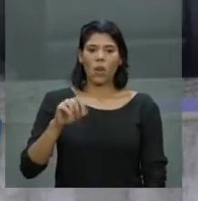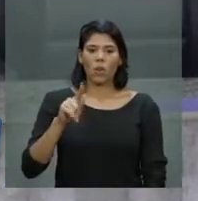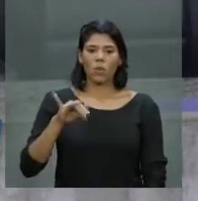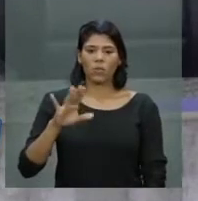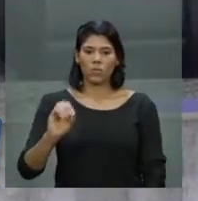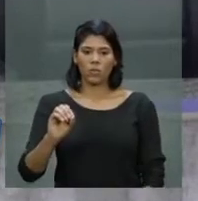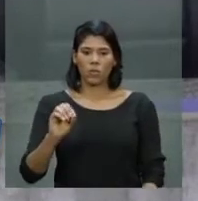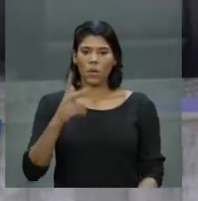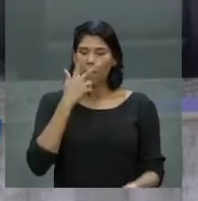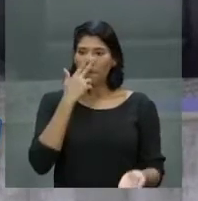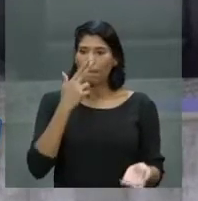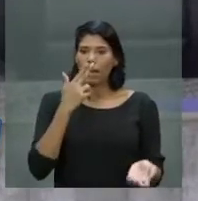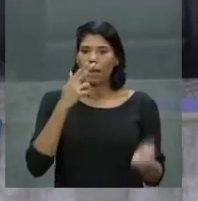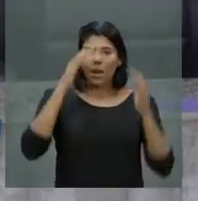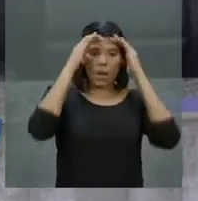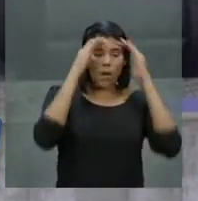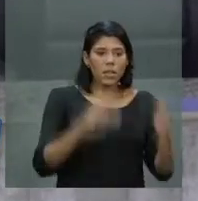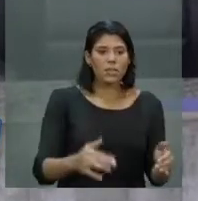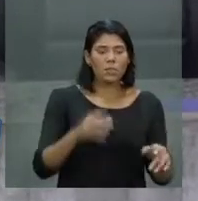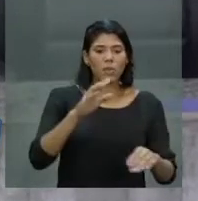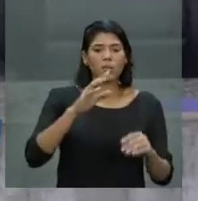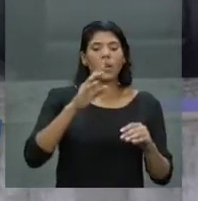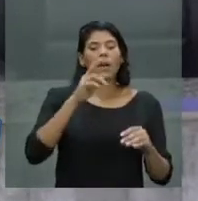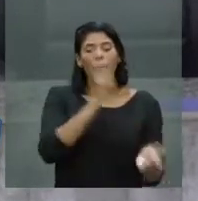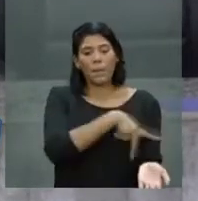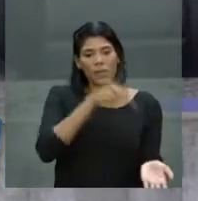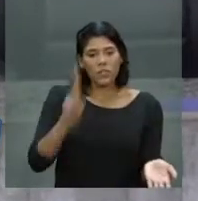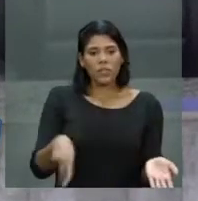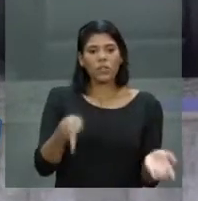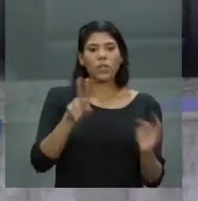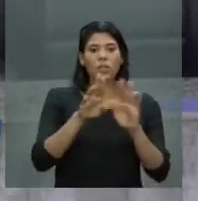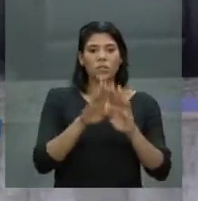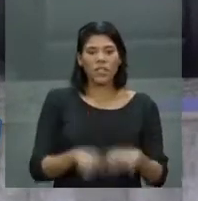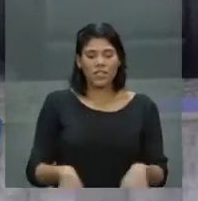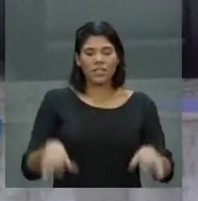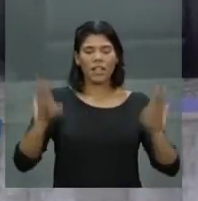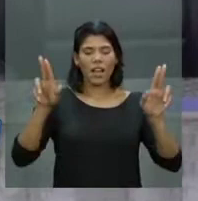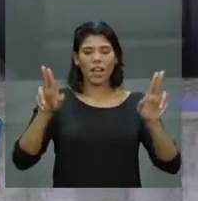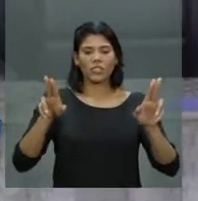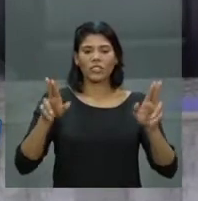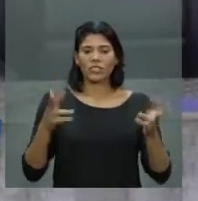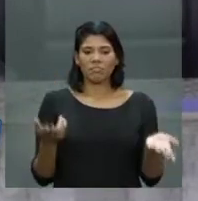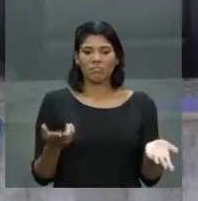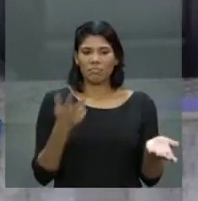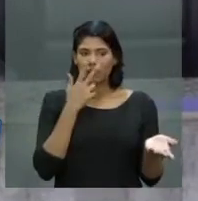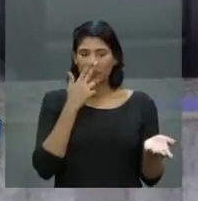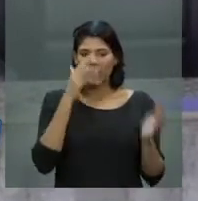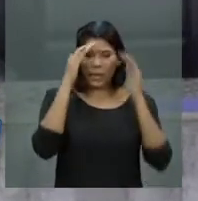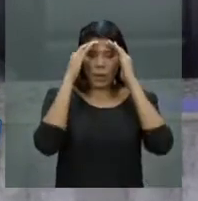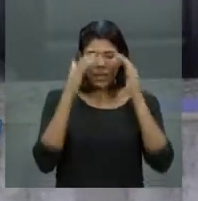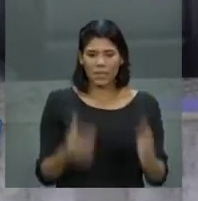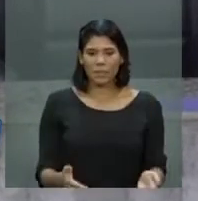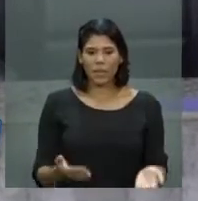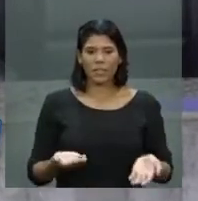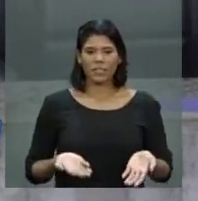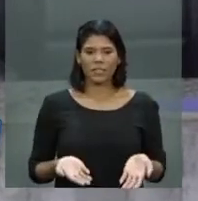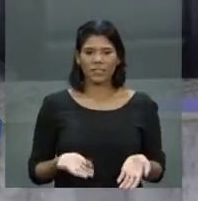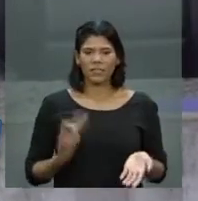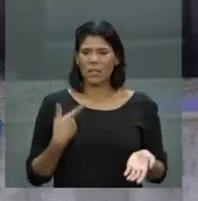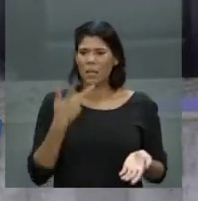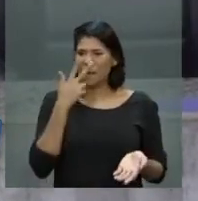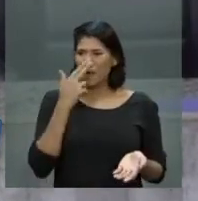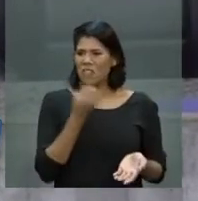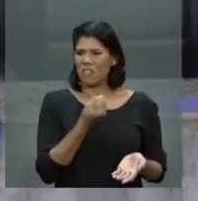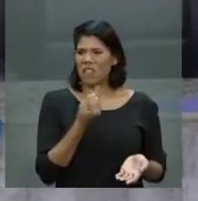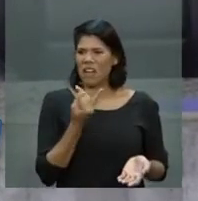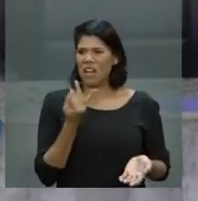professores universitários do país todo, inclusive nossa universidade, que é a 19ª da América Latina. Então, são incidentes